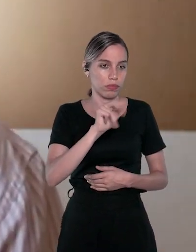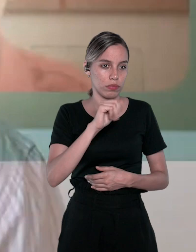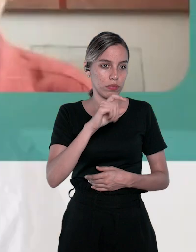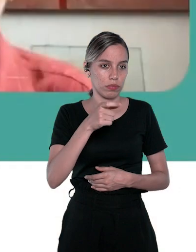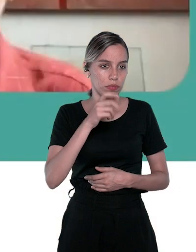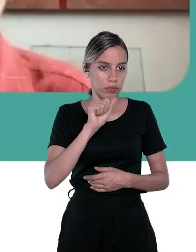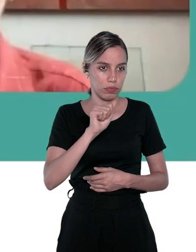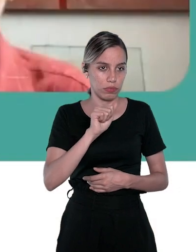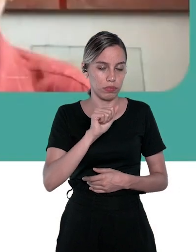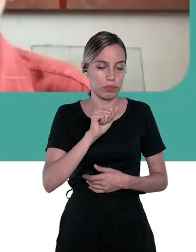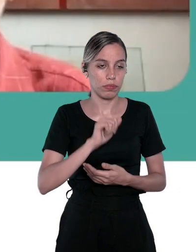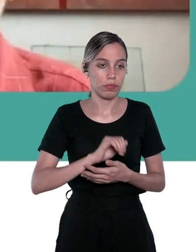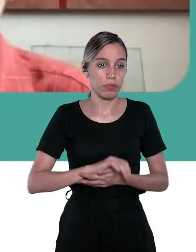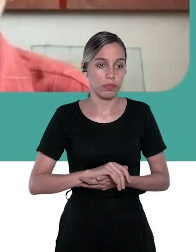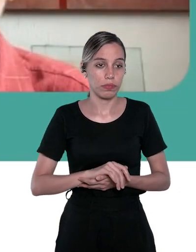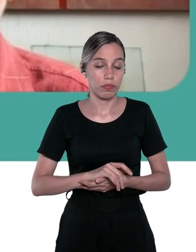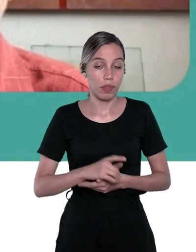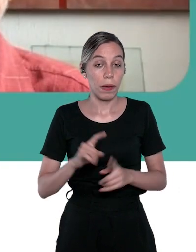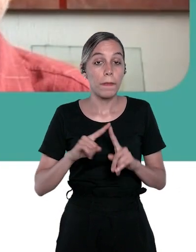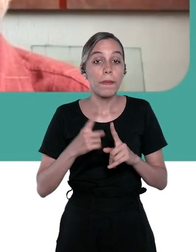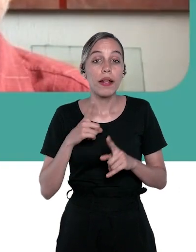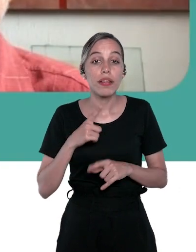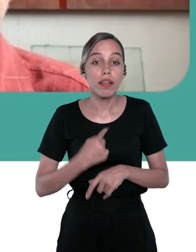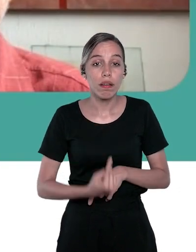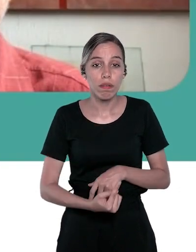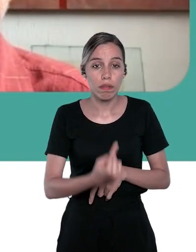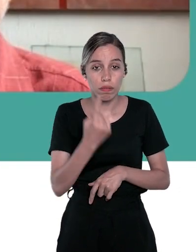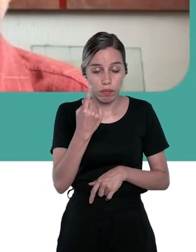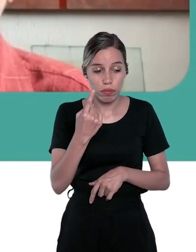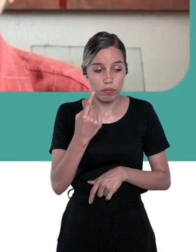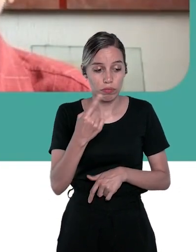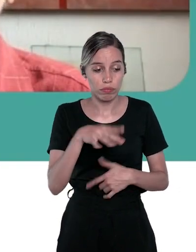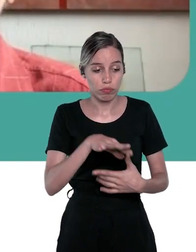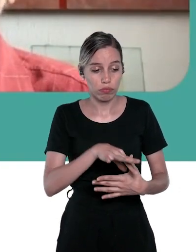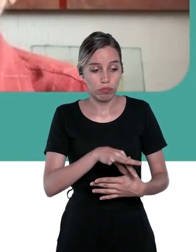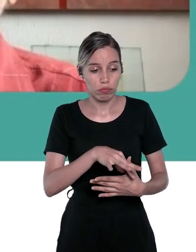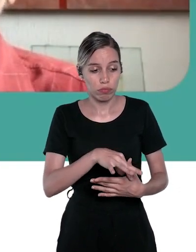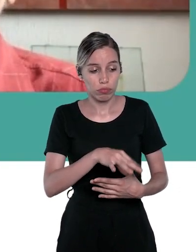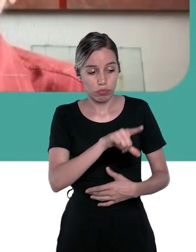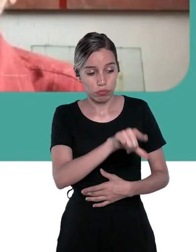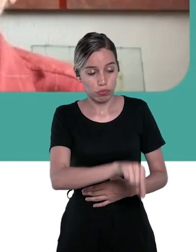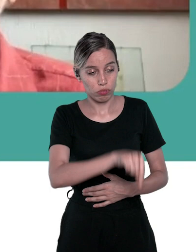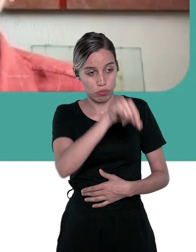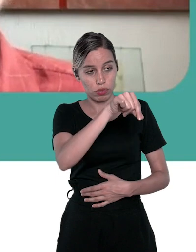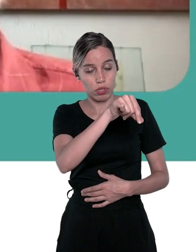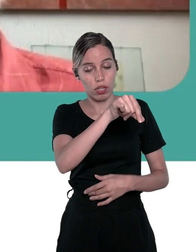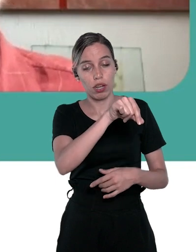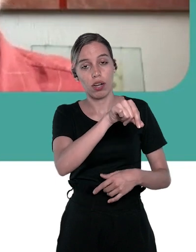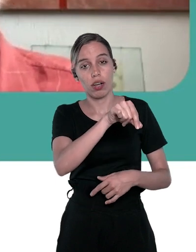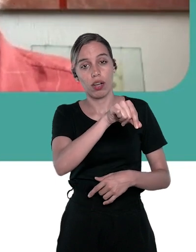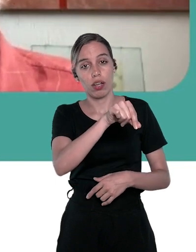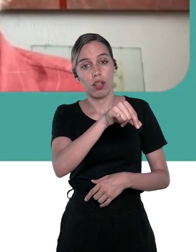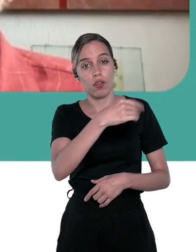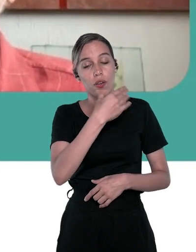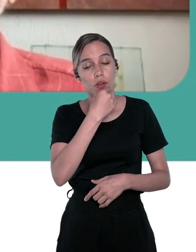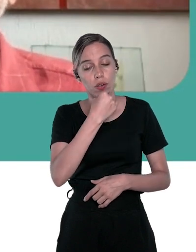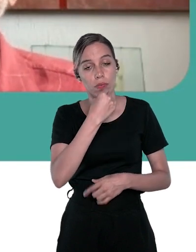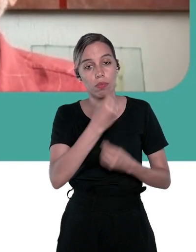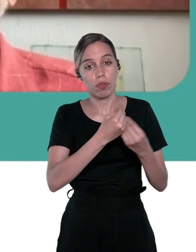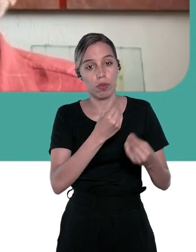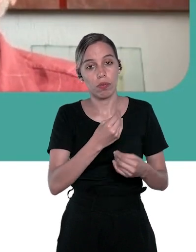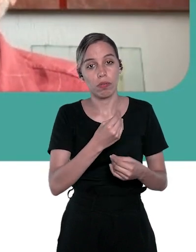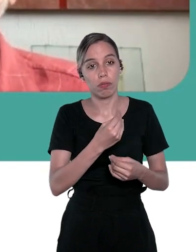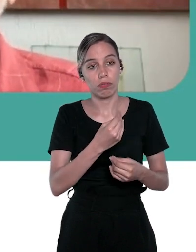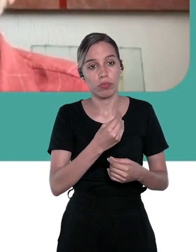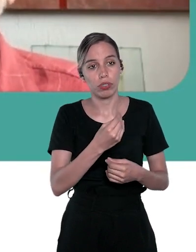edições nós o homenageamos como patrono e tivemos um estudo da obra dele na cidade,